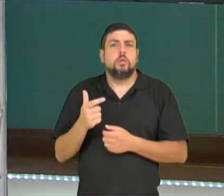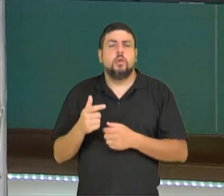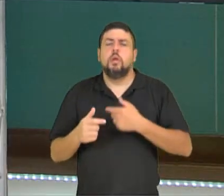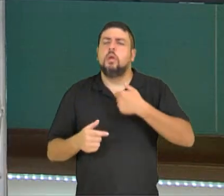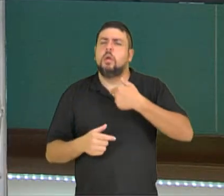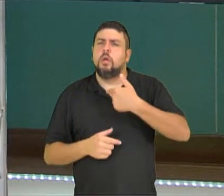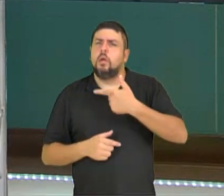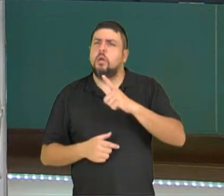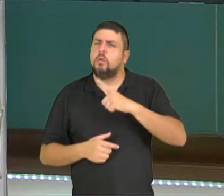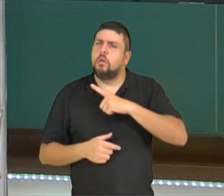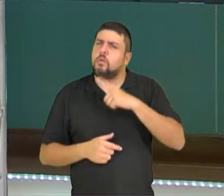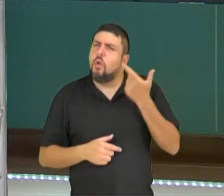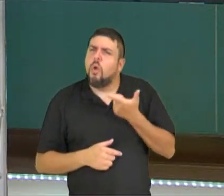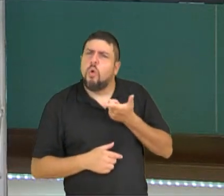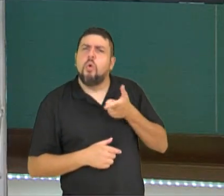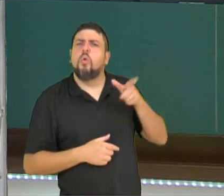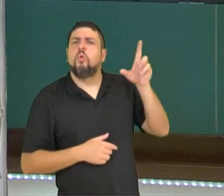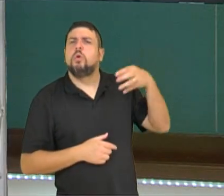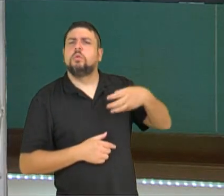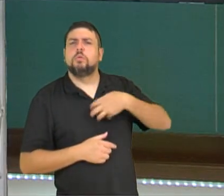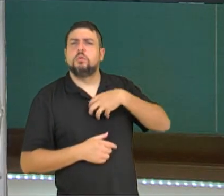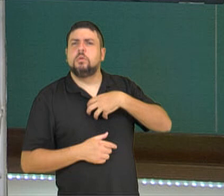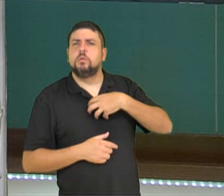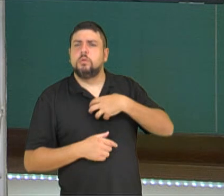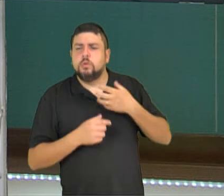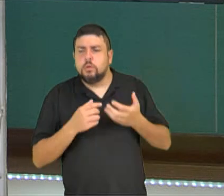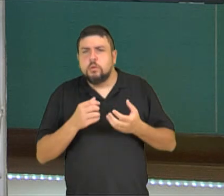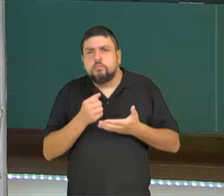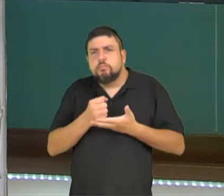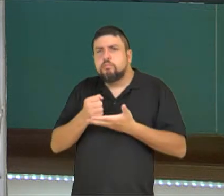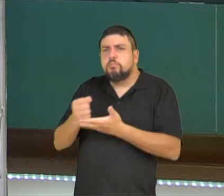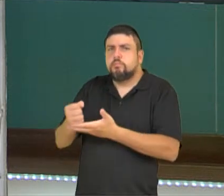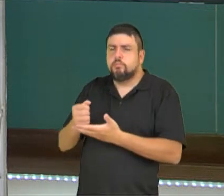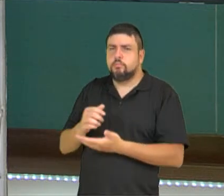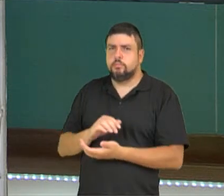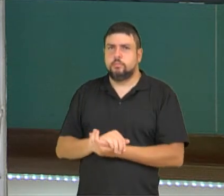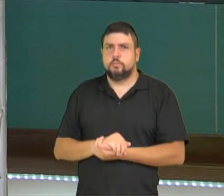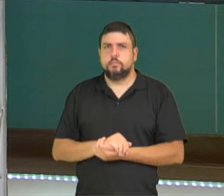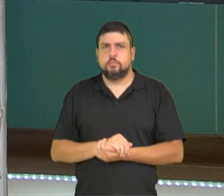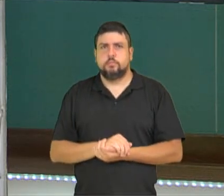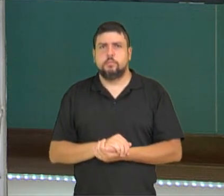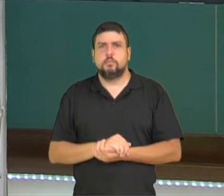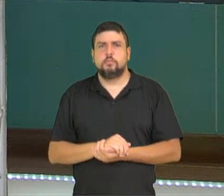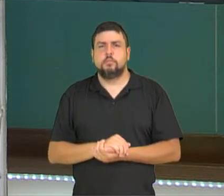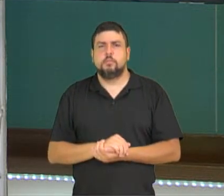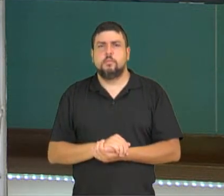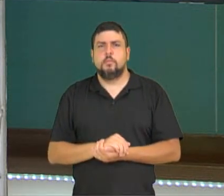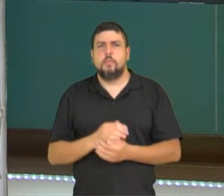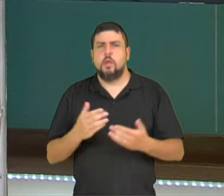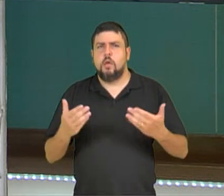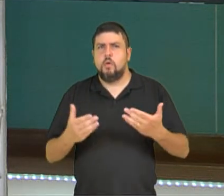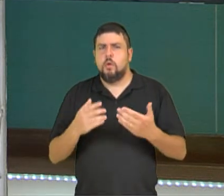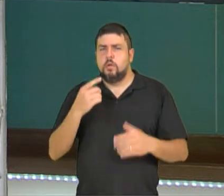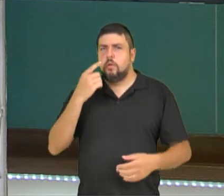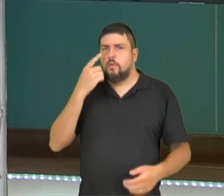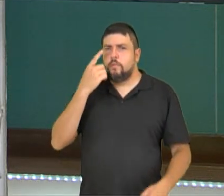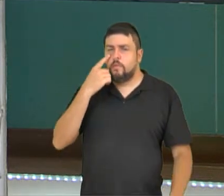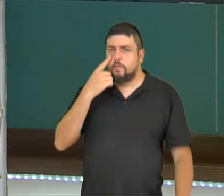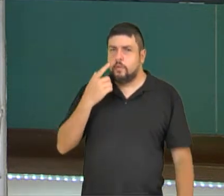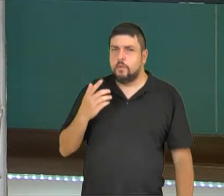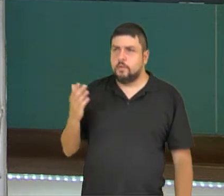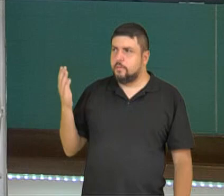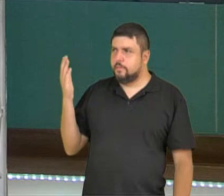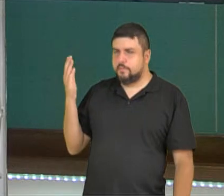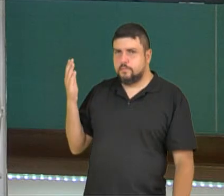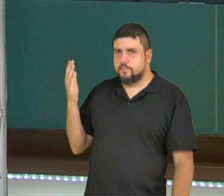forma de ajudar sem ser dar o dinheiro, dar a esmola. Agora vejamos um cartaz que tem